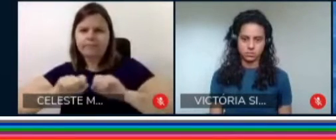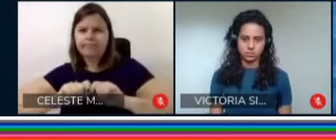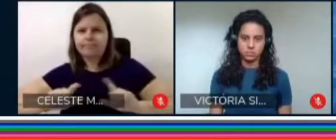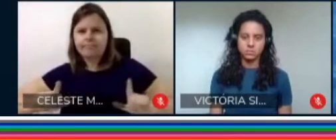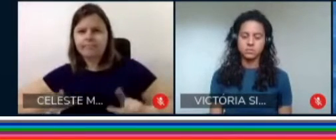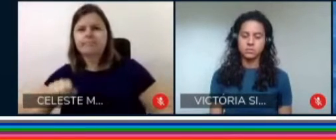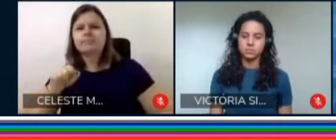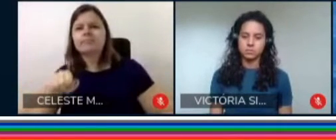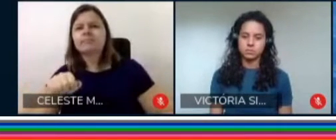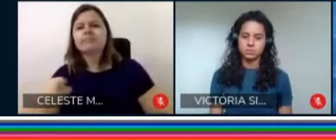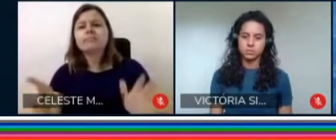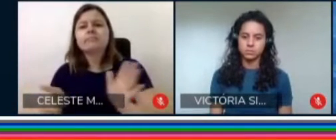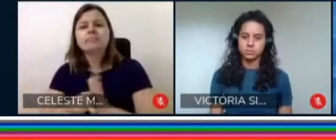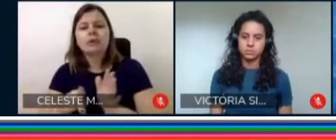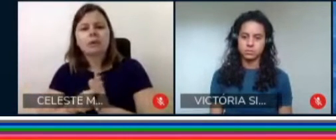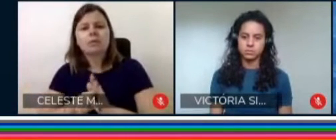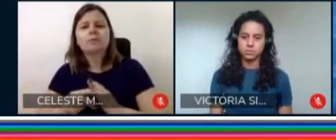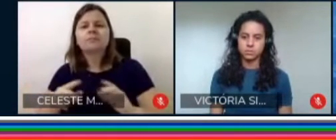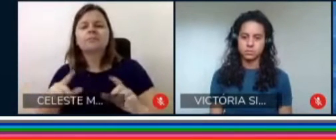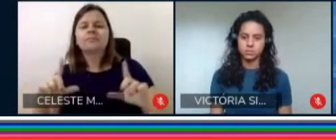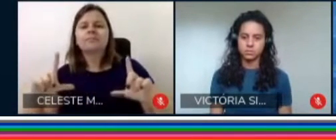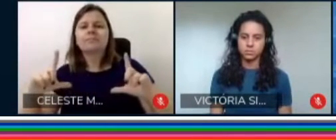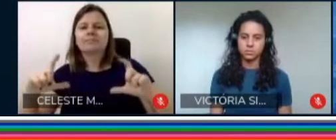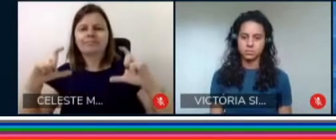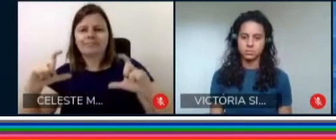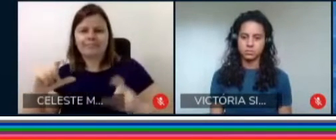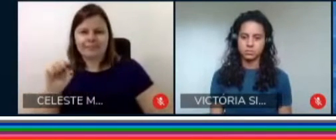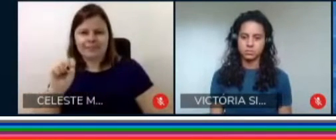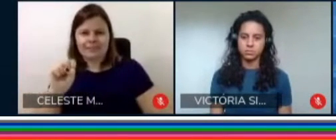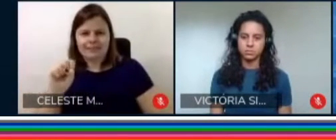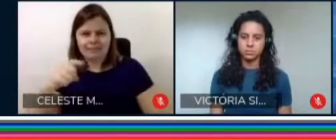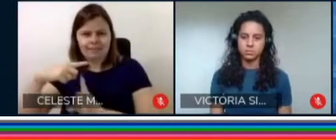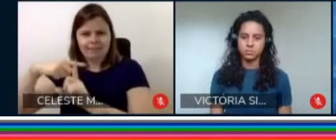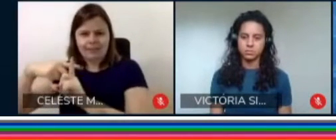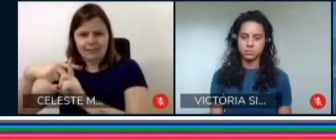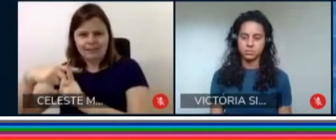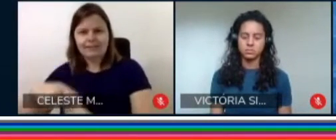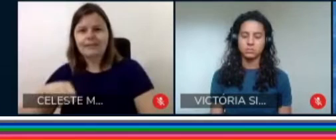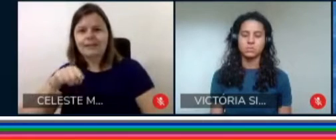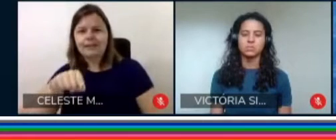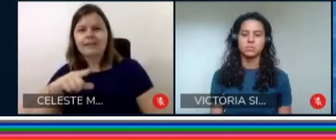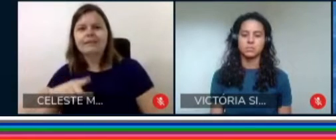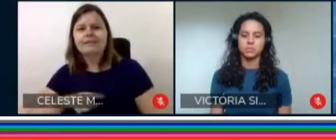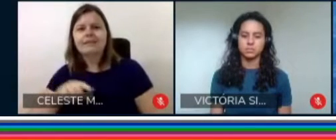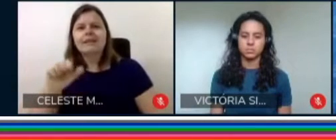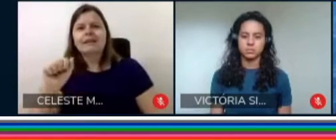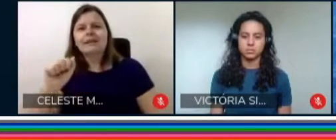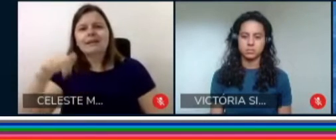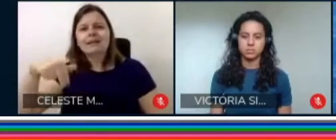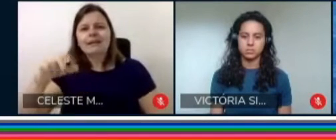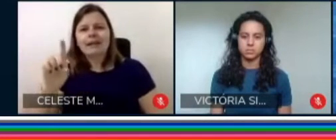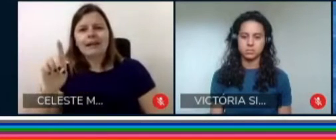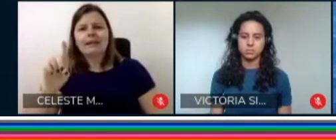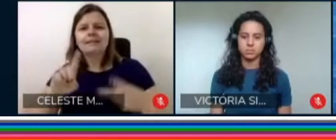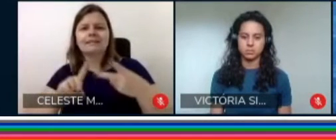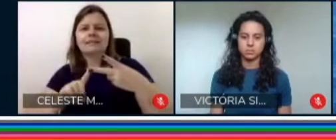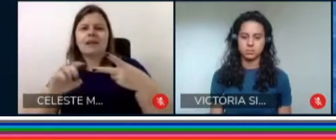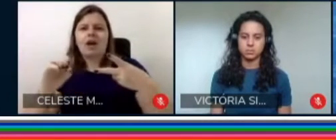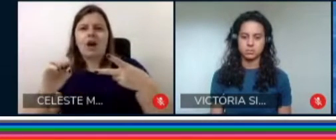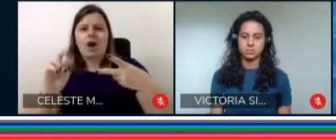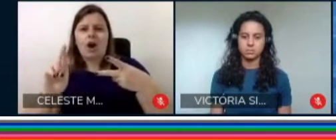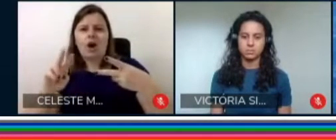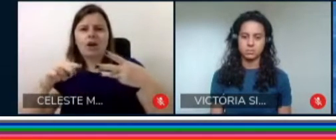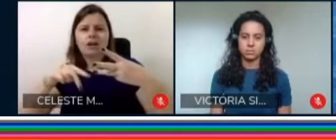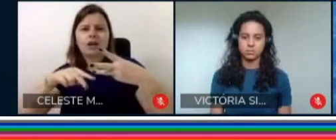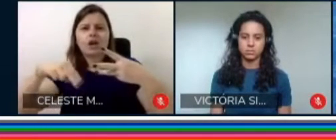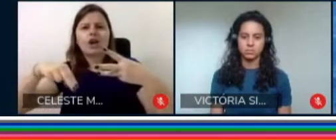print da tela do Sabe Mais, e aqui estão os operadores dos quais eu falei, o AND, OR ou NOT, né? Eu falei para